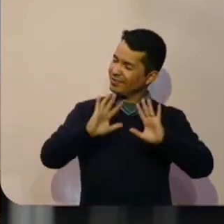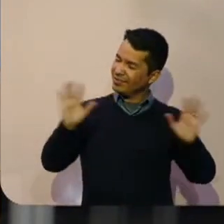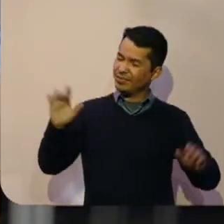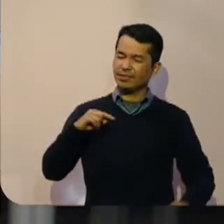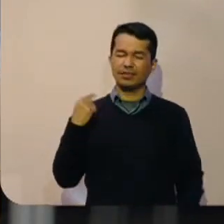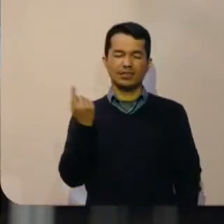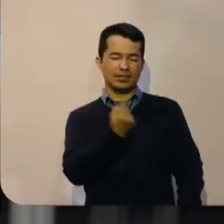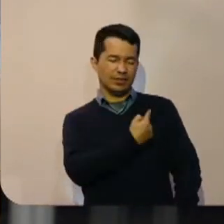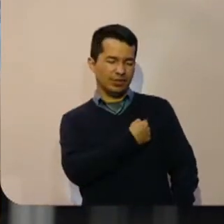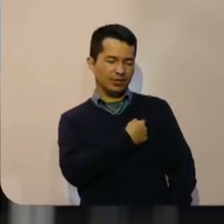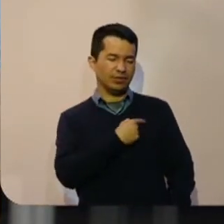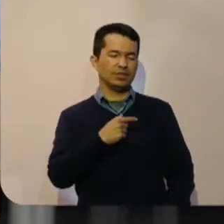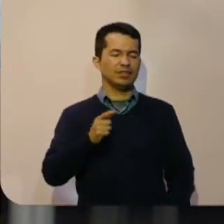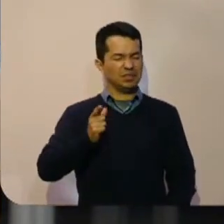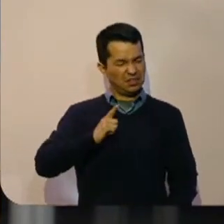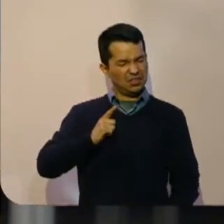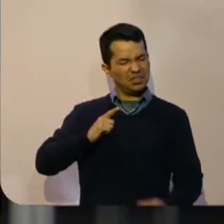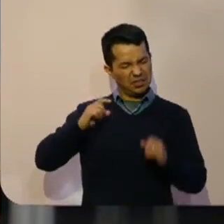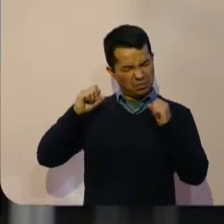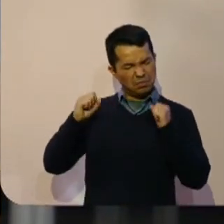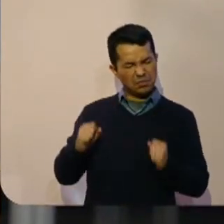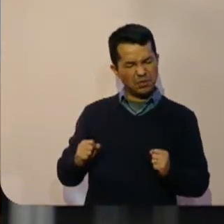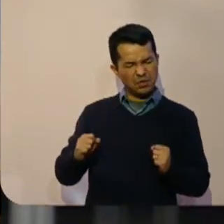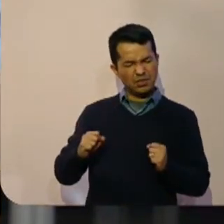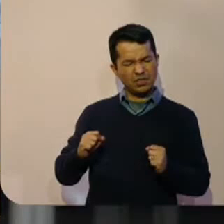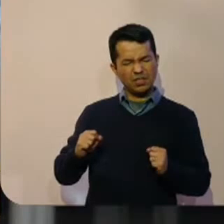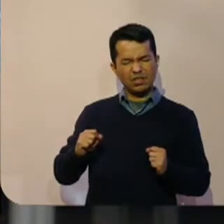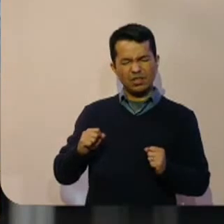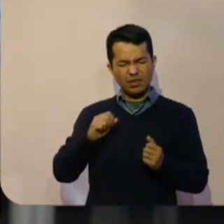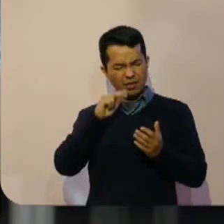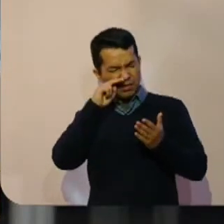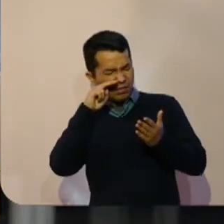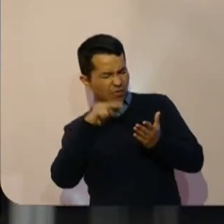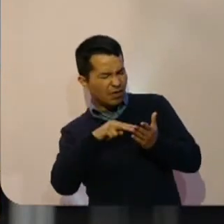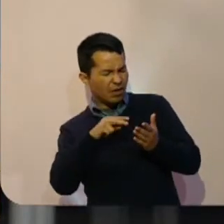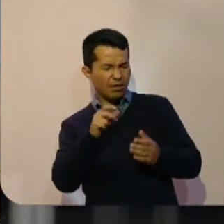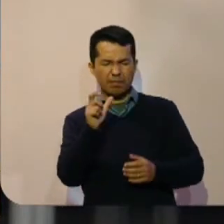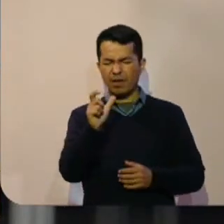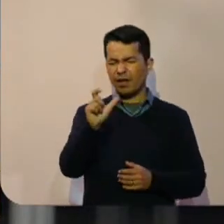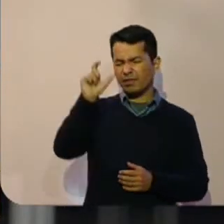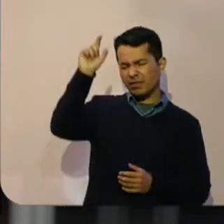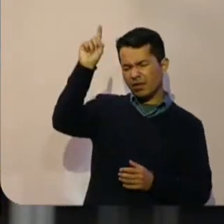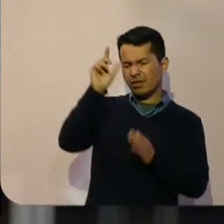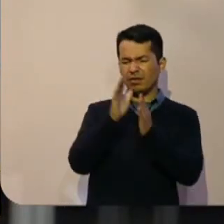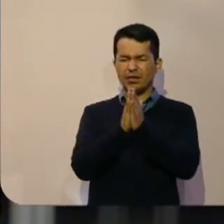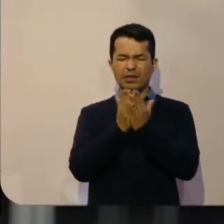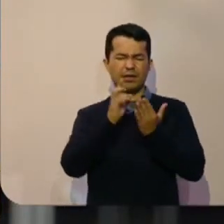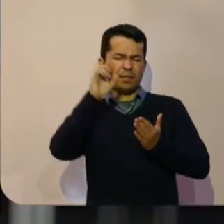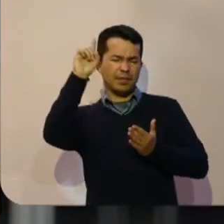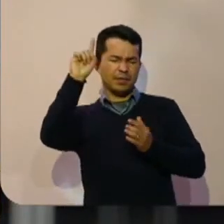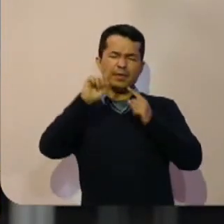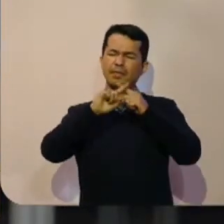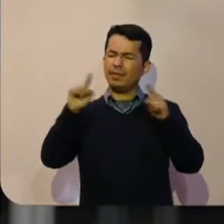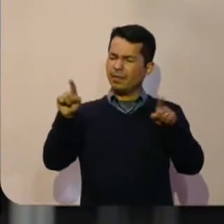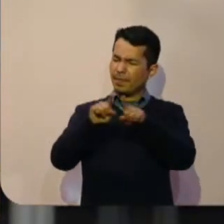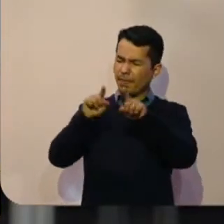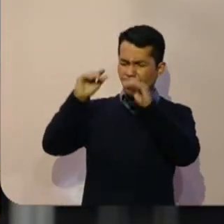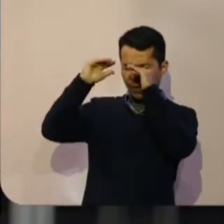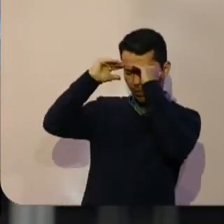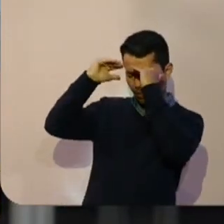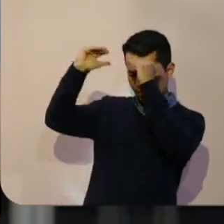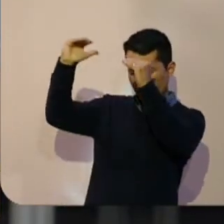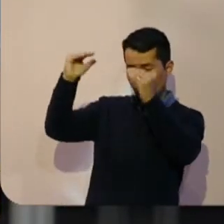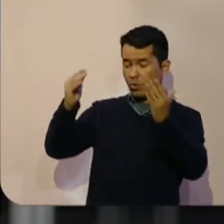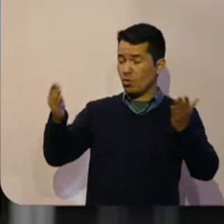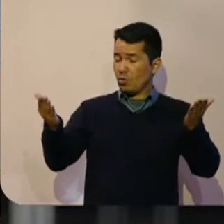apenas ouvir a palavra, mas obedecer. E que essa palavra que ouvimos hoje, ela possa frutificar em nossas